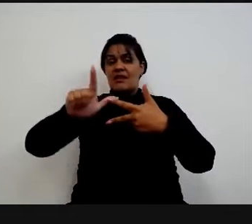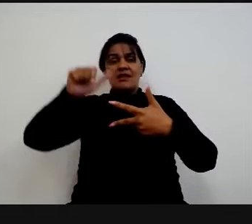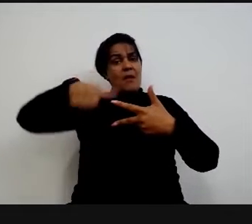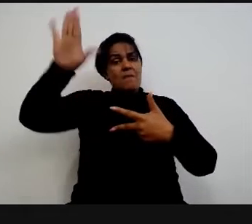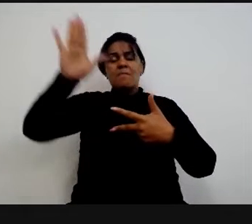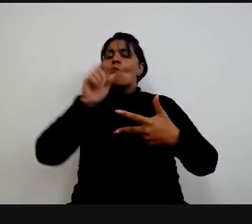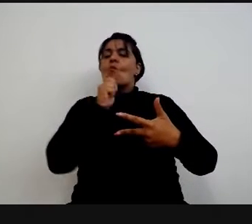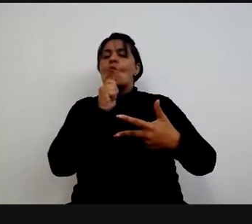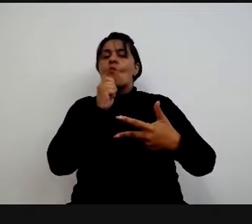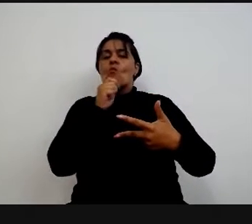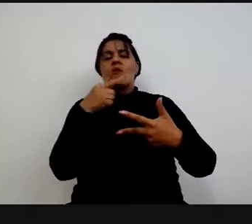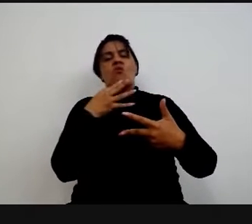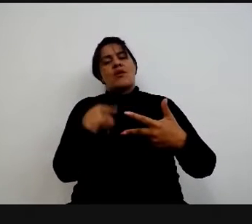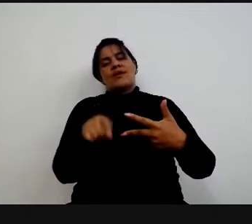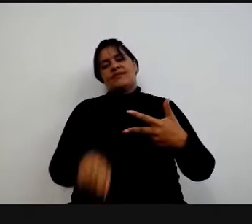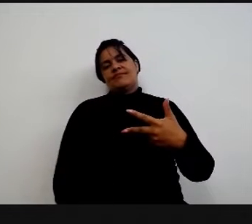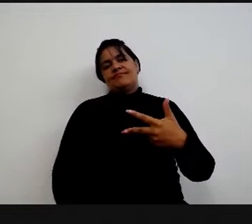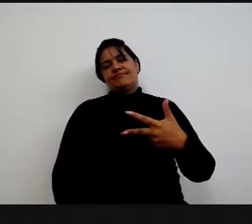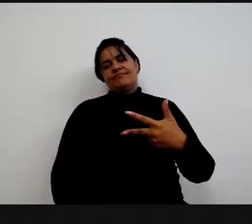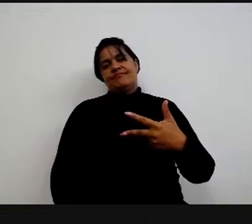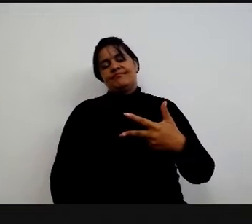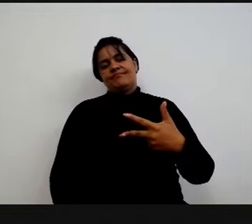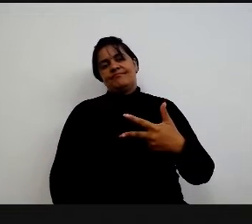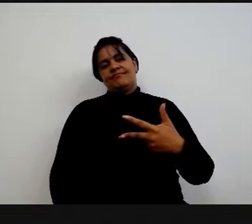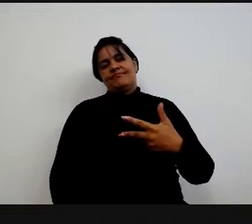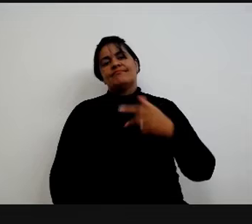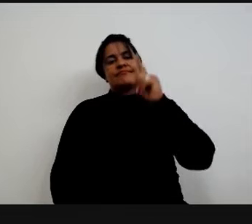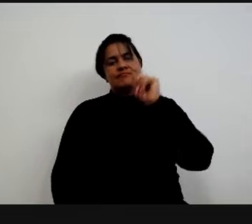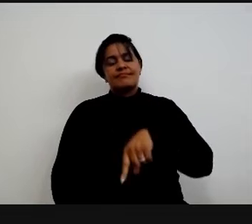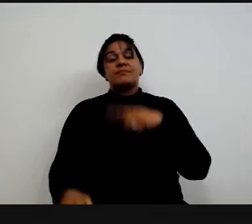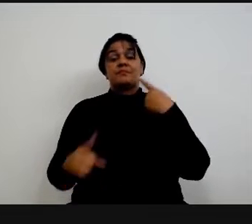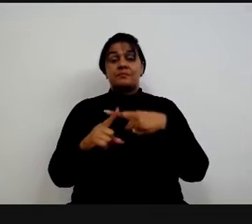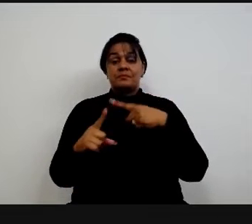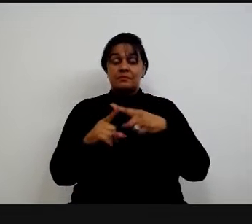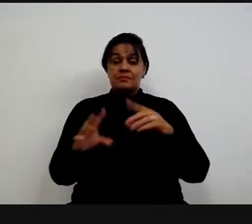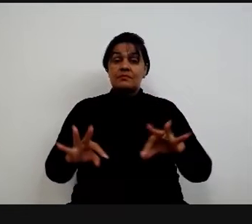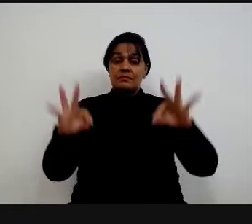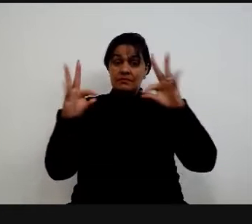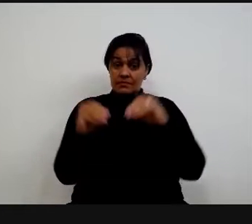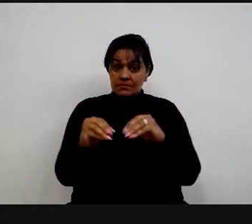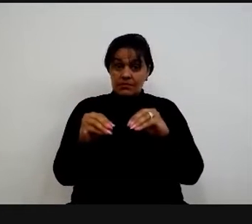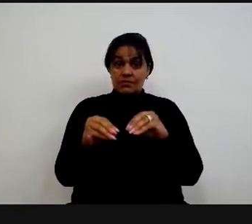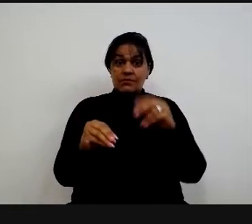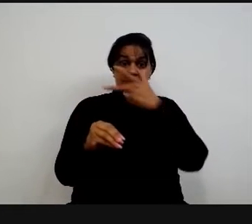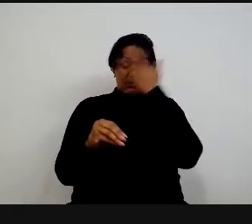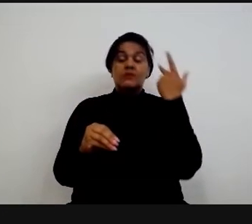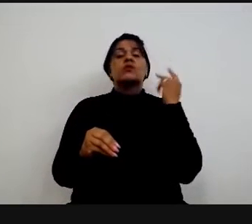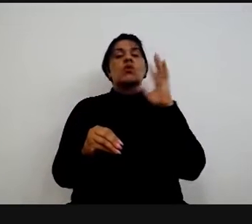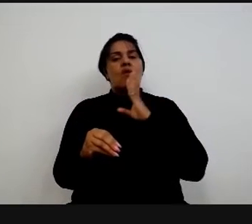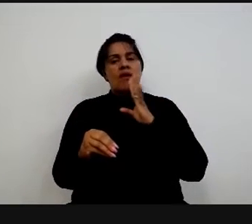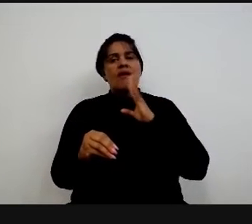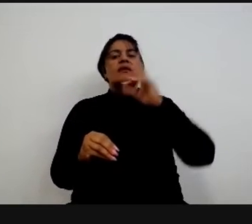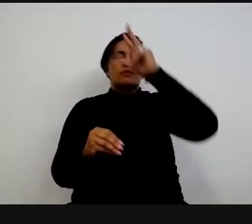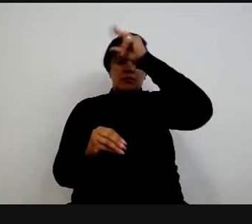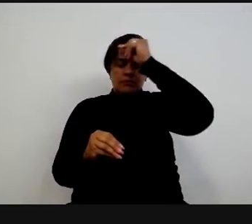o poder legislativo. Porque todo mundo conhece, nos municípios, a prefeitura, sabe o que é que o prefeito